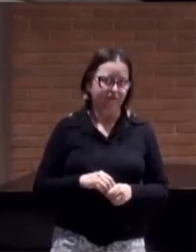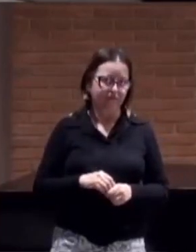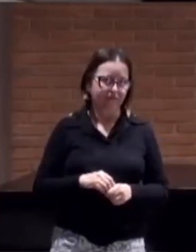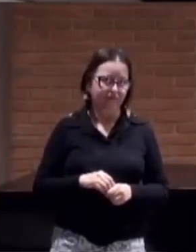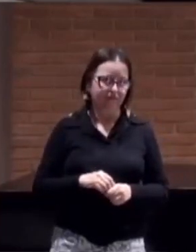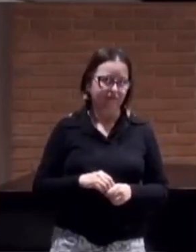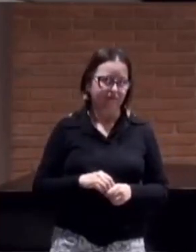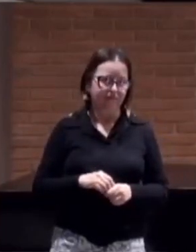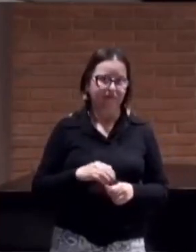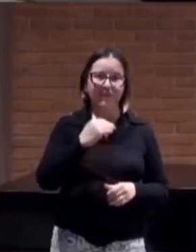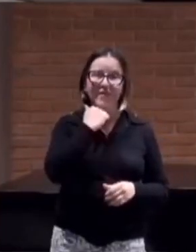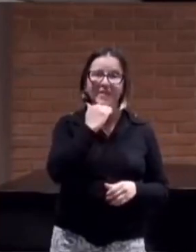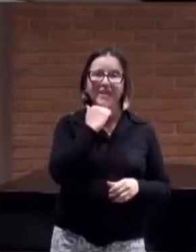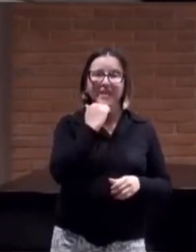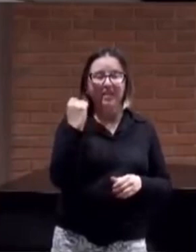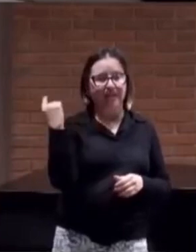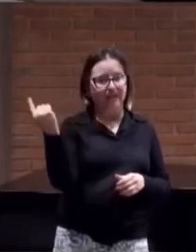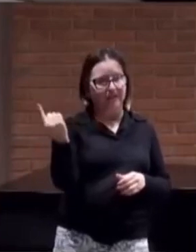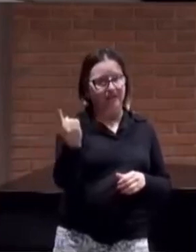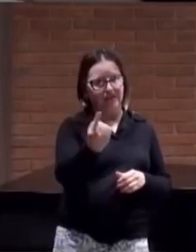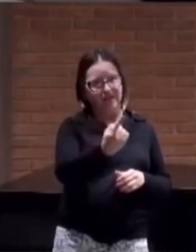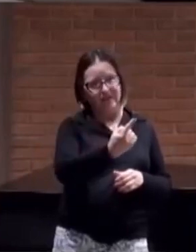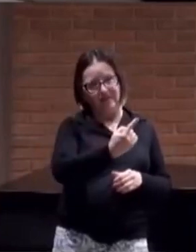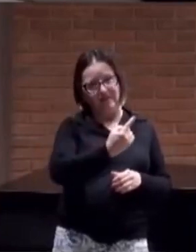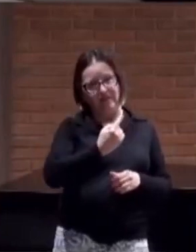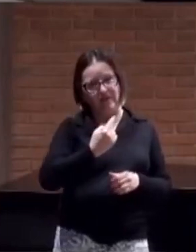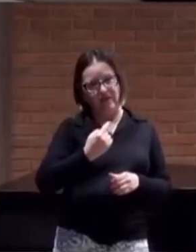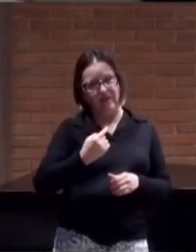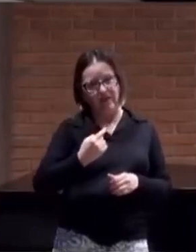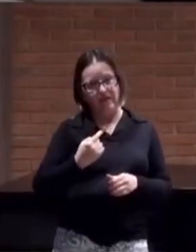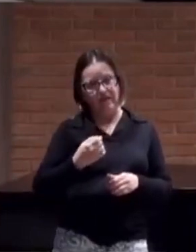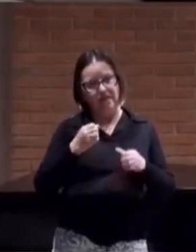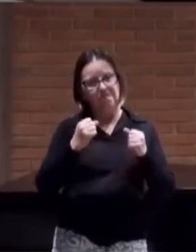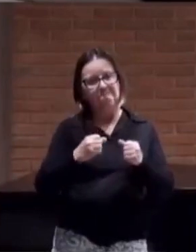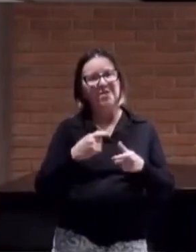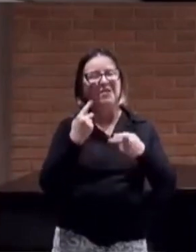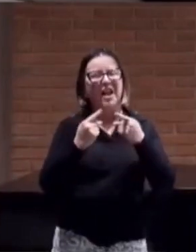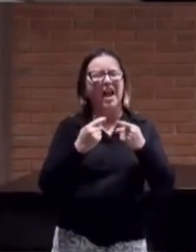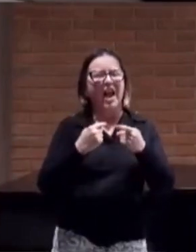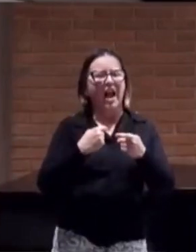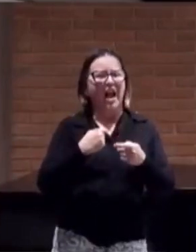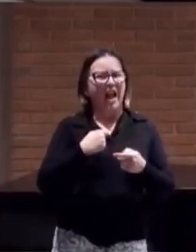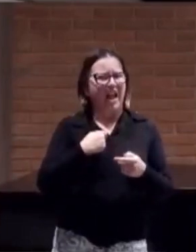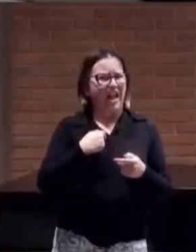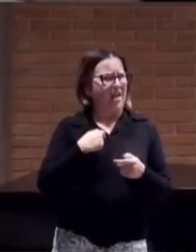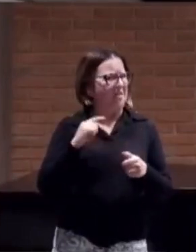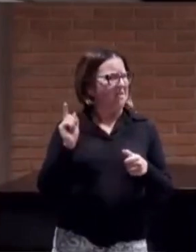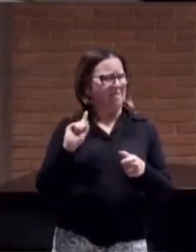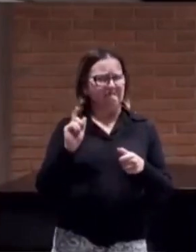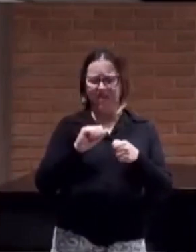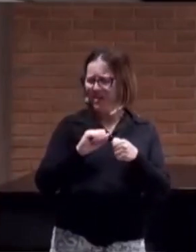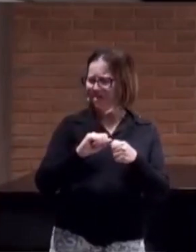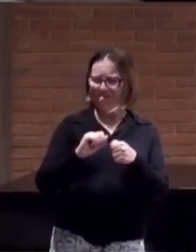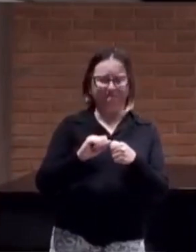Nenhum de nós pode dizer assim, isso não vai acontecer comigo.